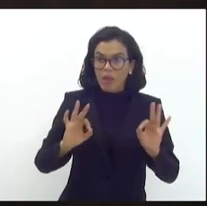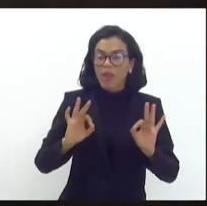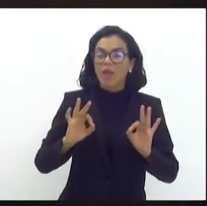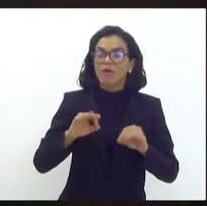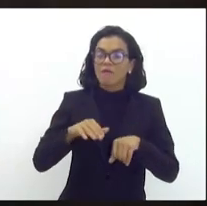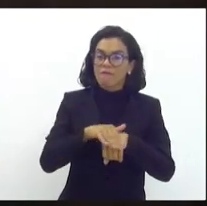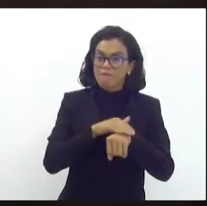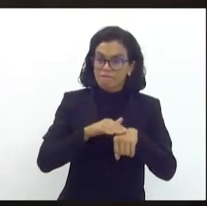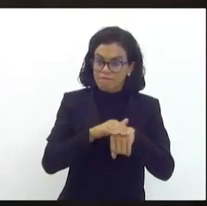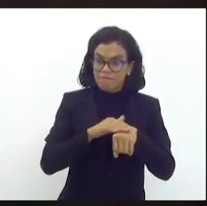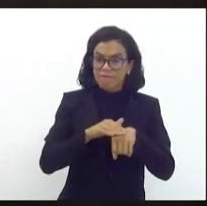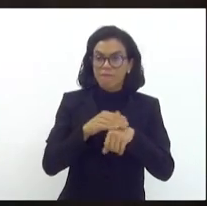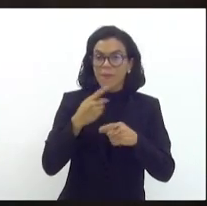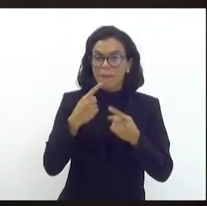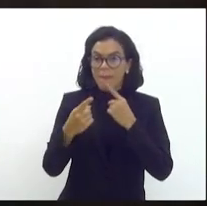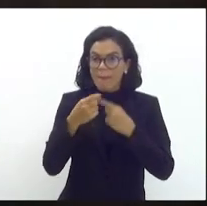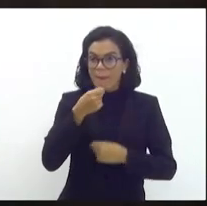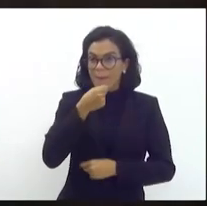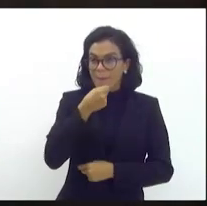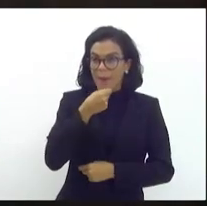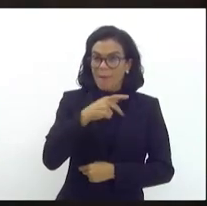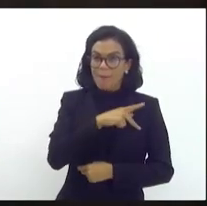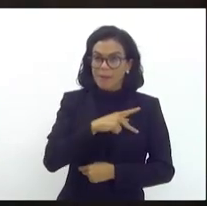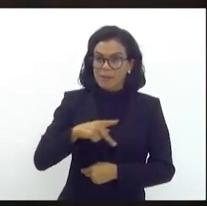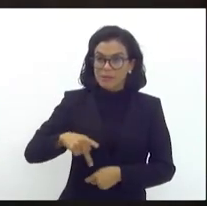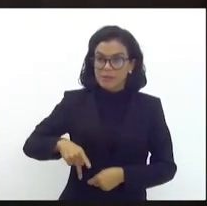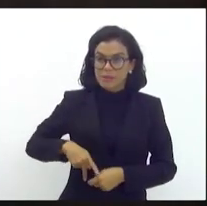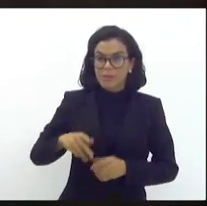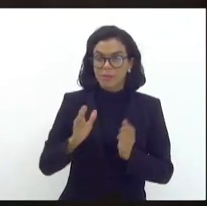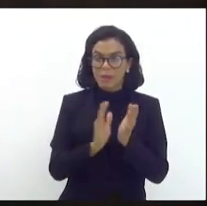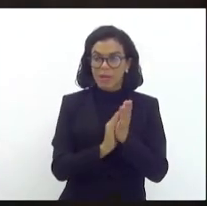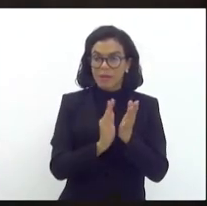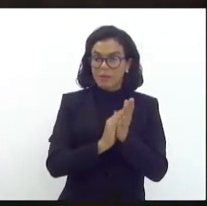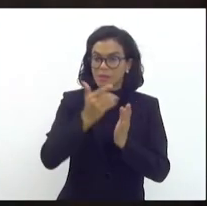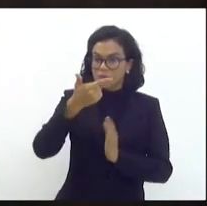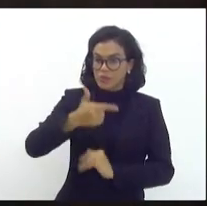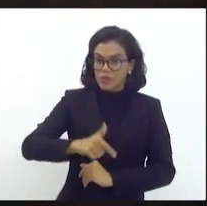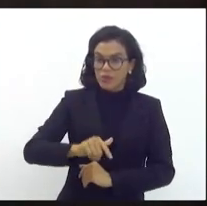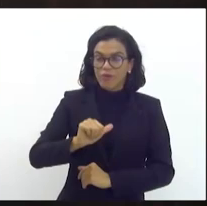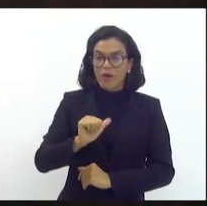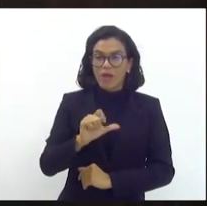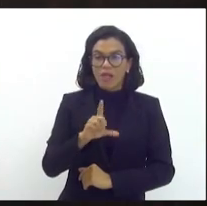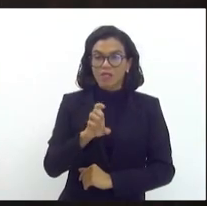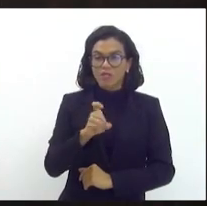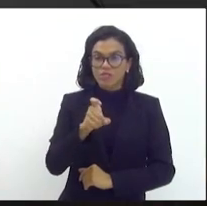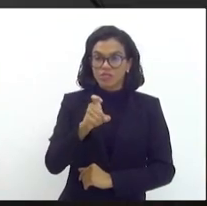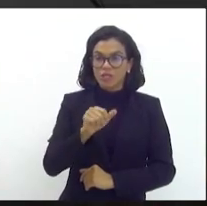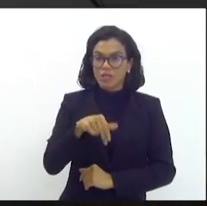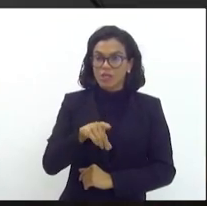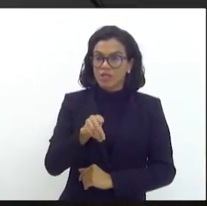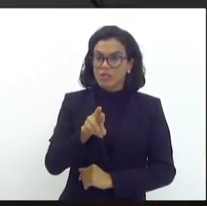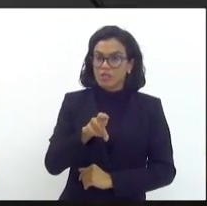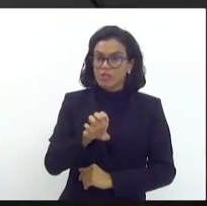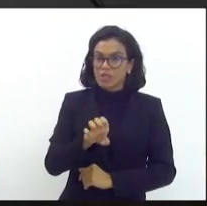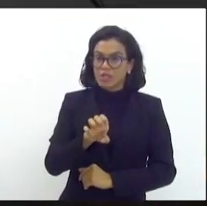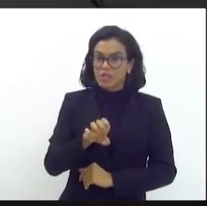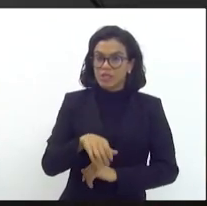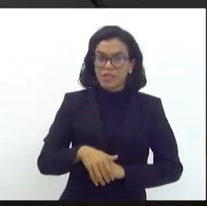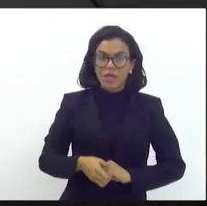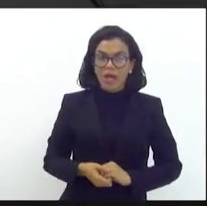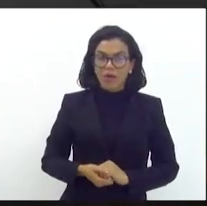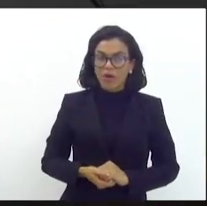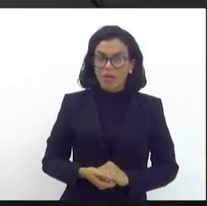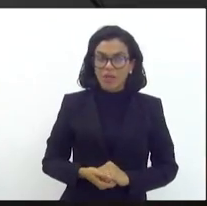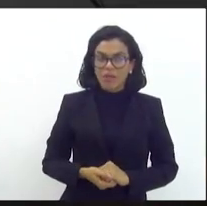passo palavra para o nosso querido Presidente parabenizando mais uma vez o Alexandre todos os colegas auditores fiscais e